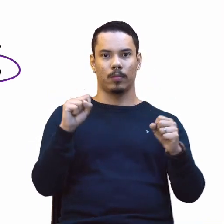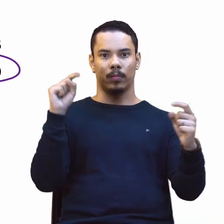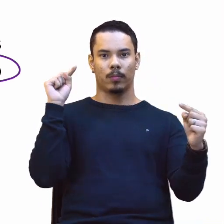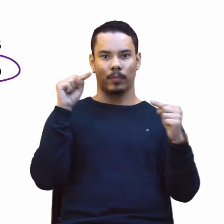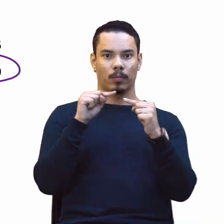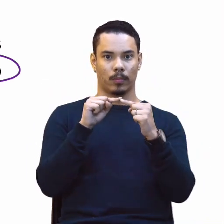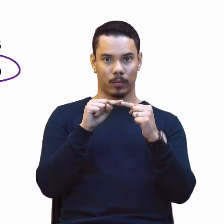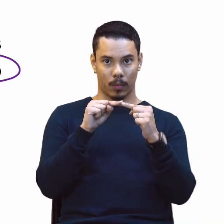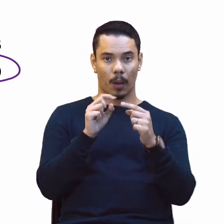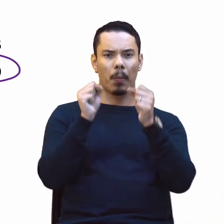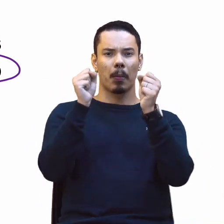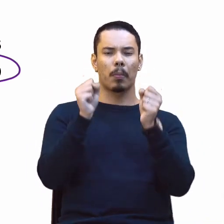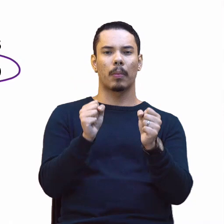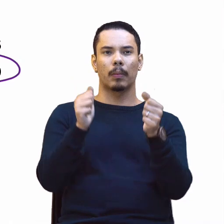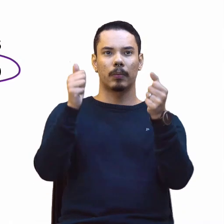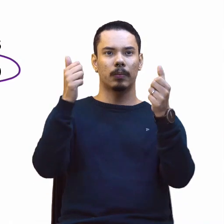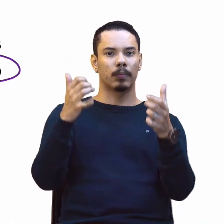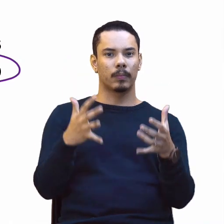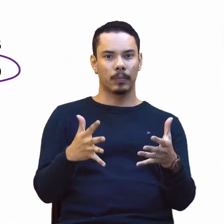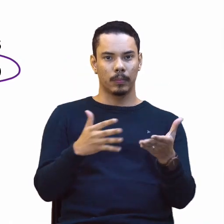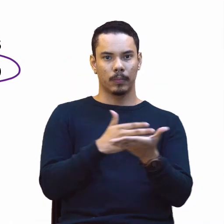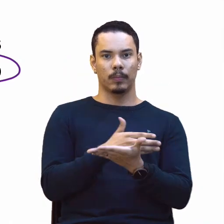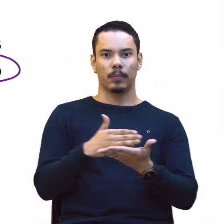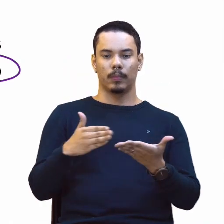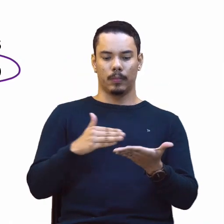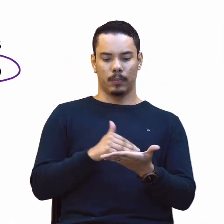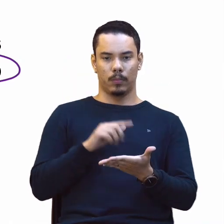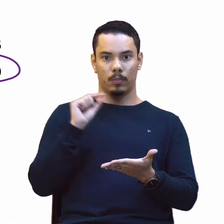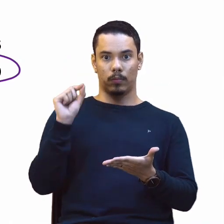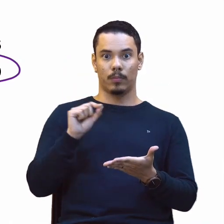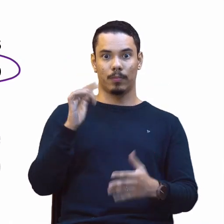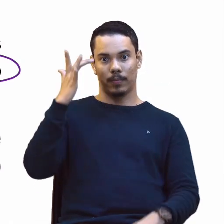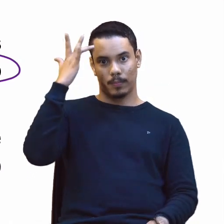Pode-se dizer que a partir daí iniciou o racionalismo.